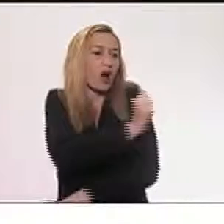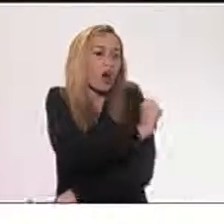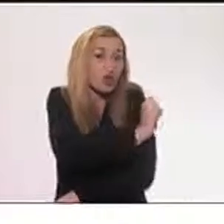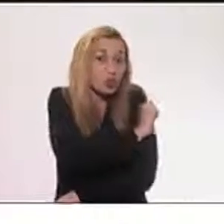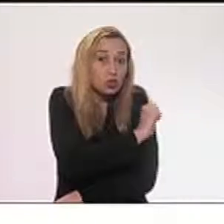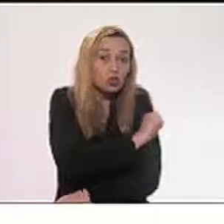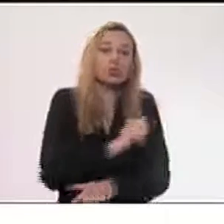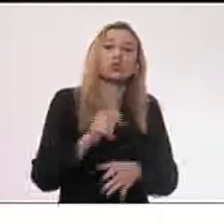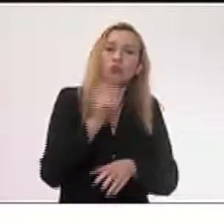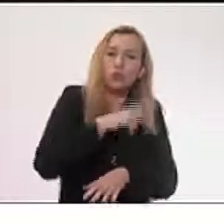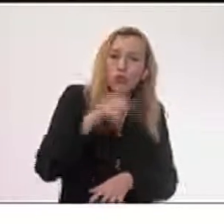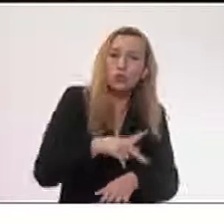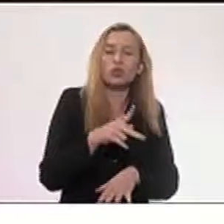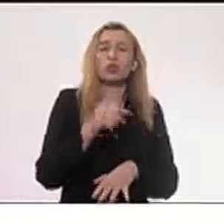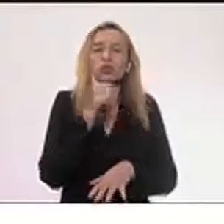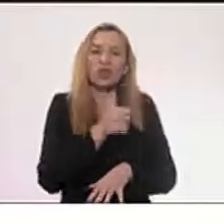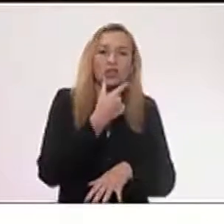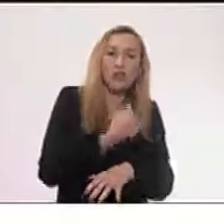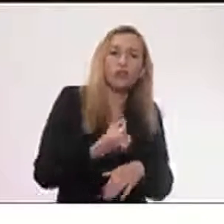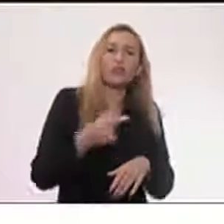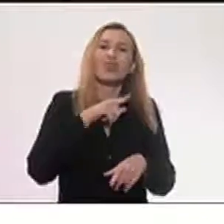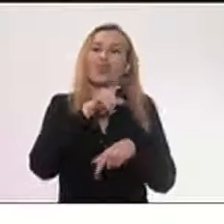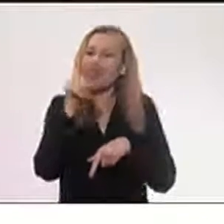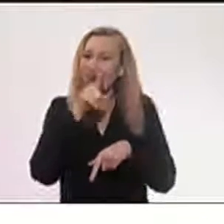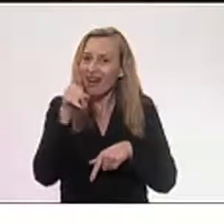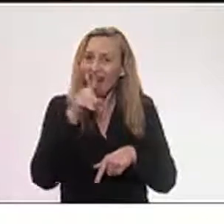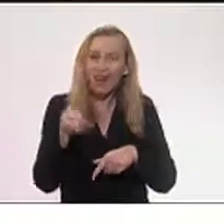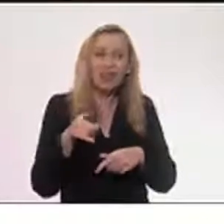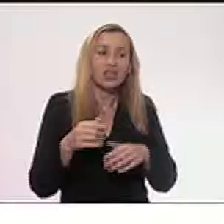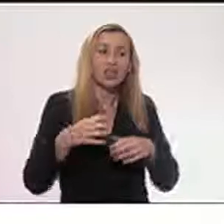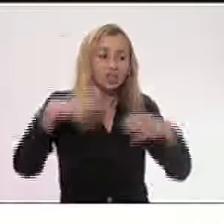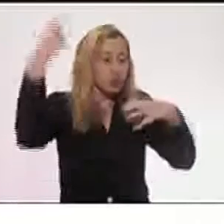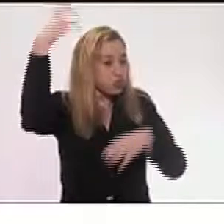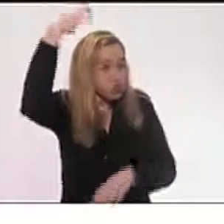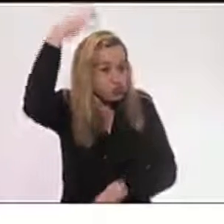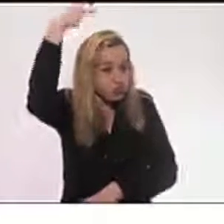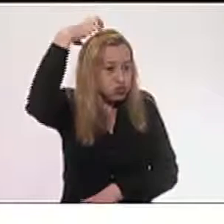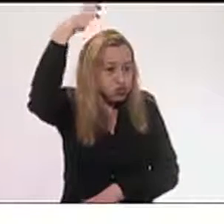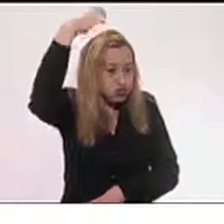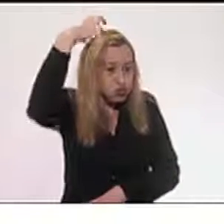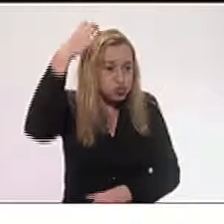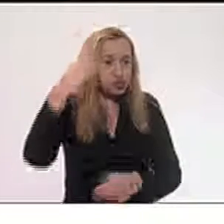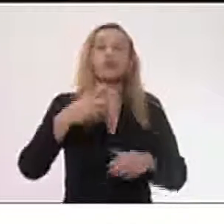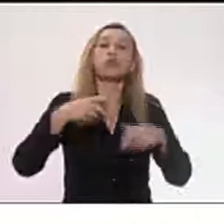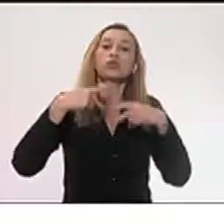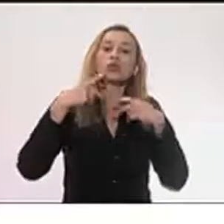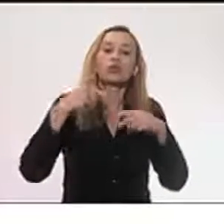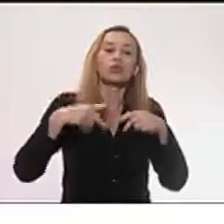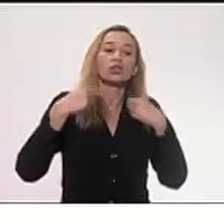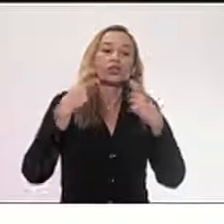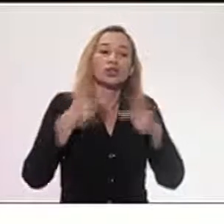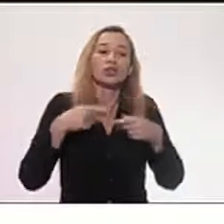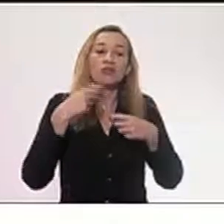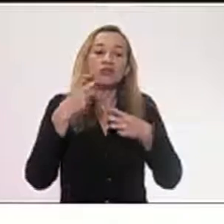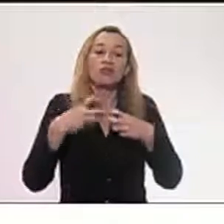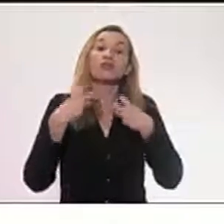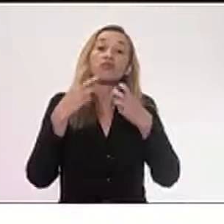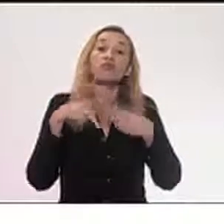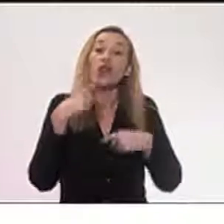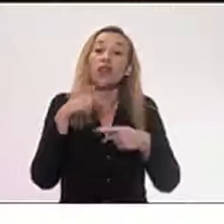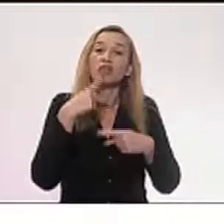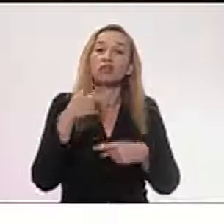estudantes, professoras e professores, que estão sob chuva se manifestando neste 15 de maio